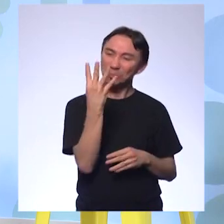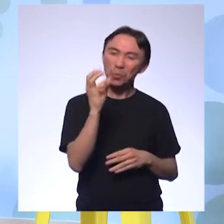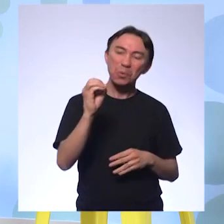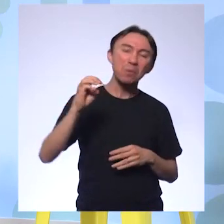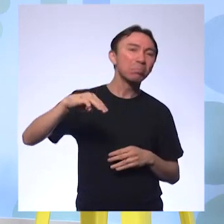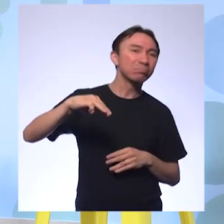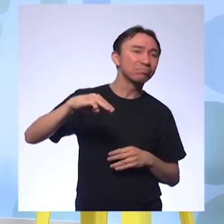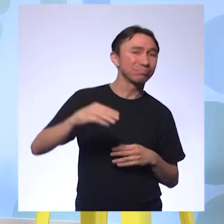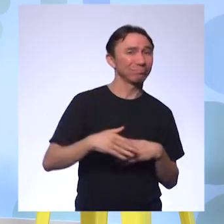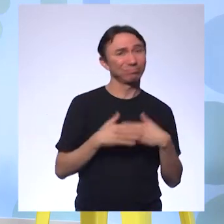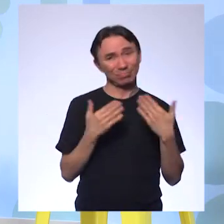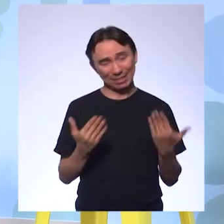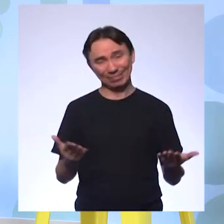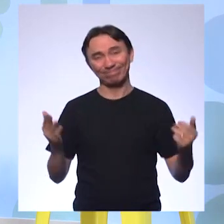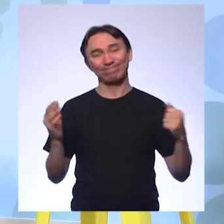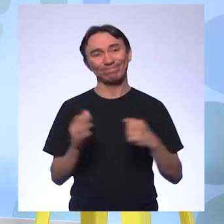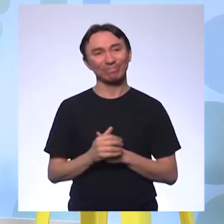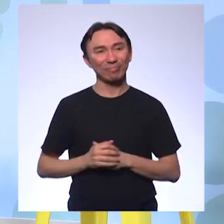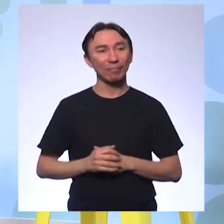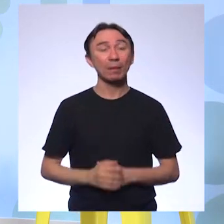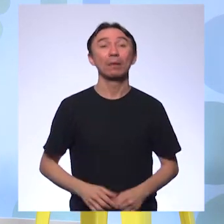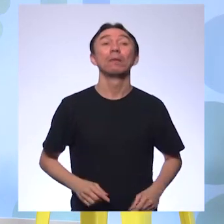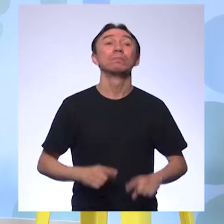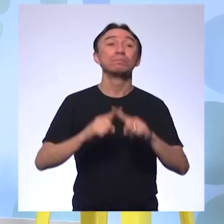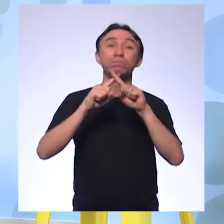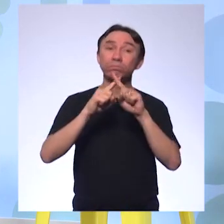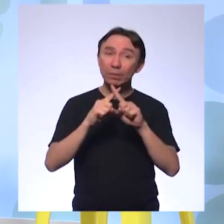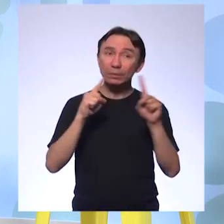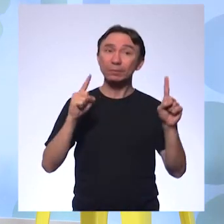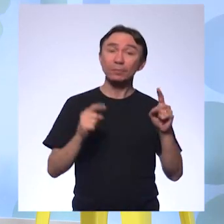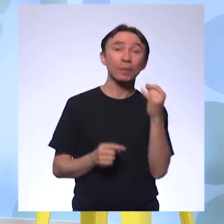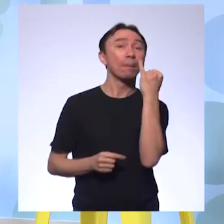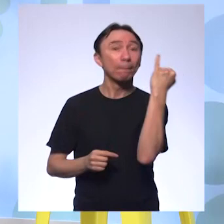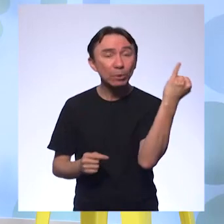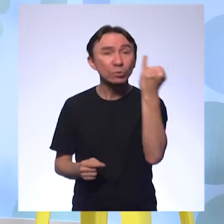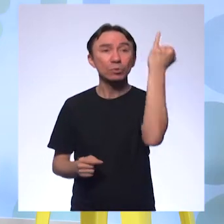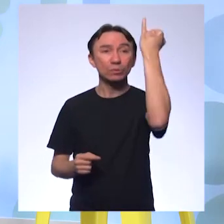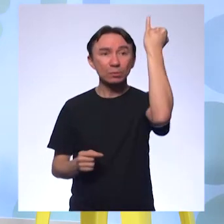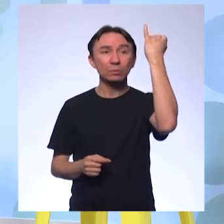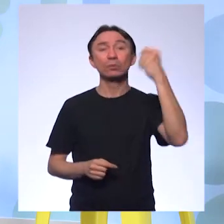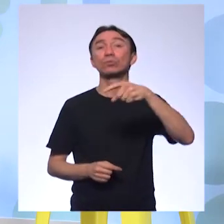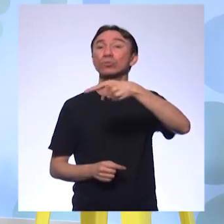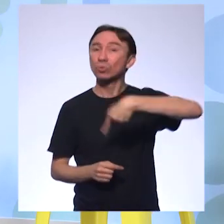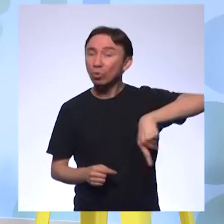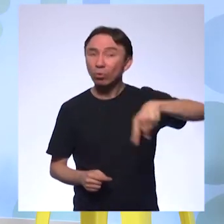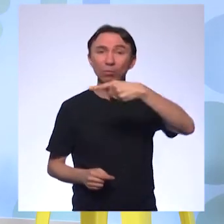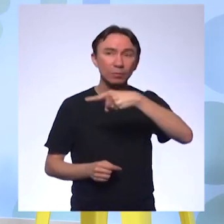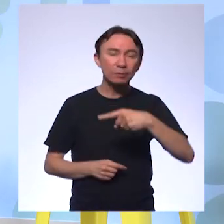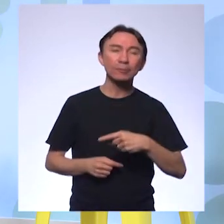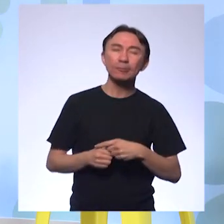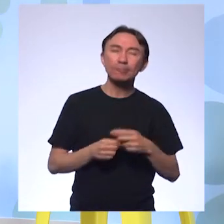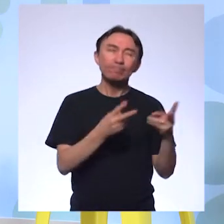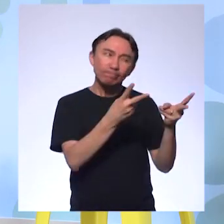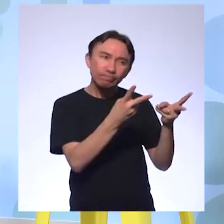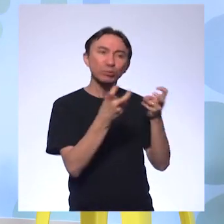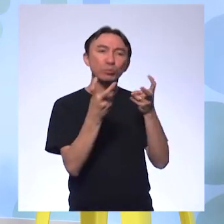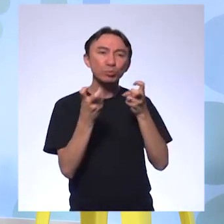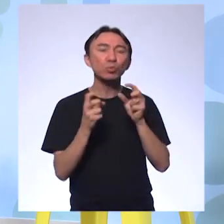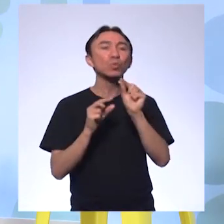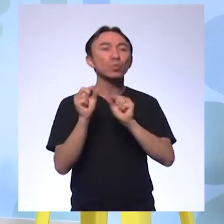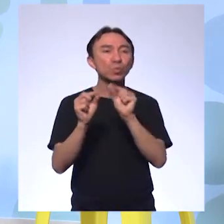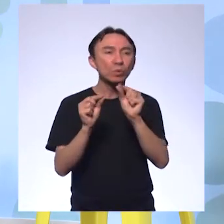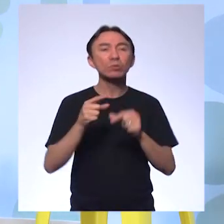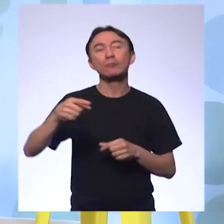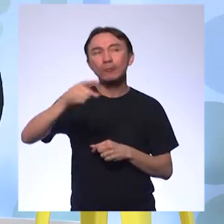para a nossa aula. Né? Mas, assim, é muito importante a gente observar que quanto mais a gente